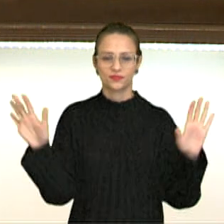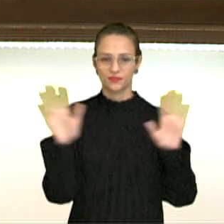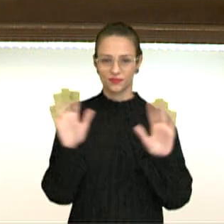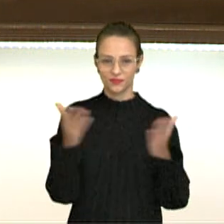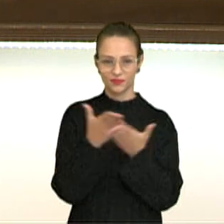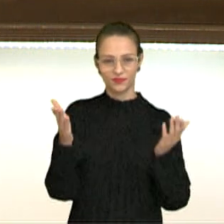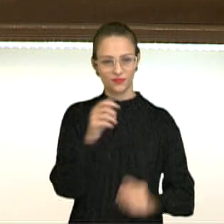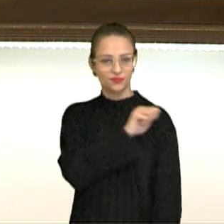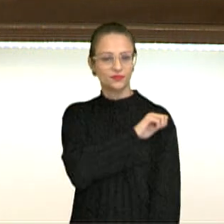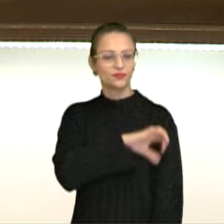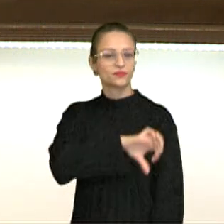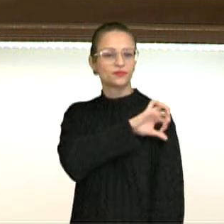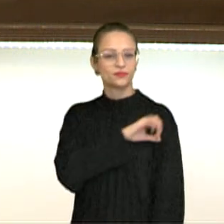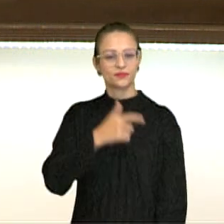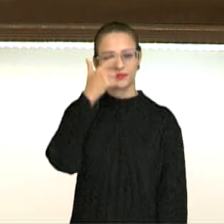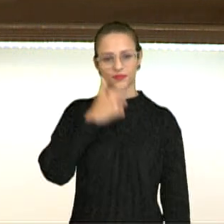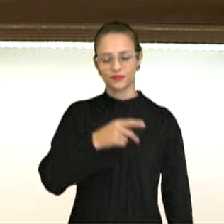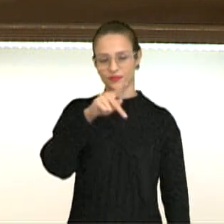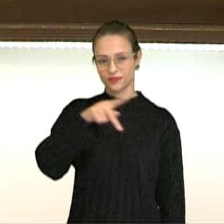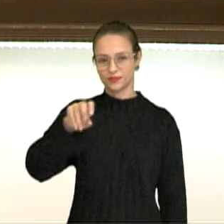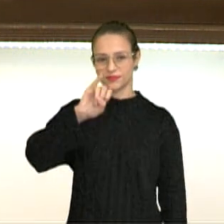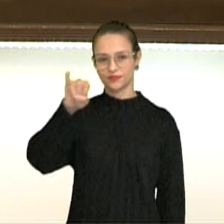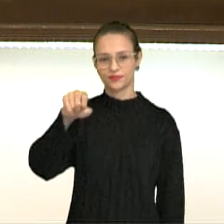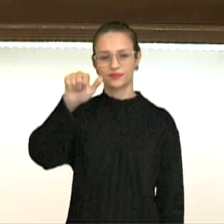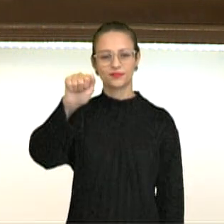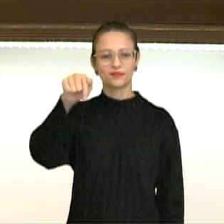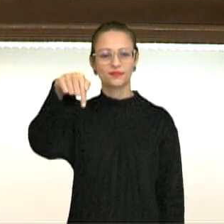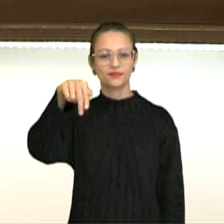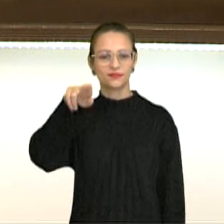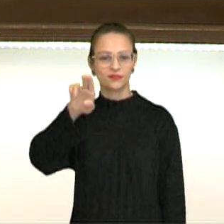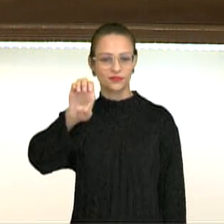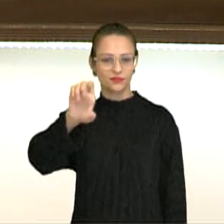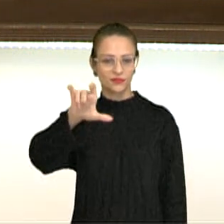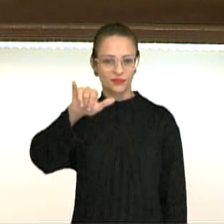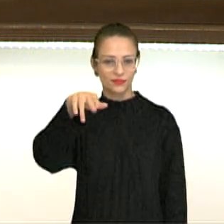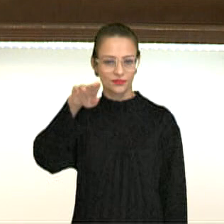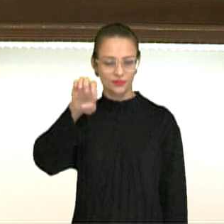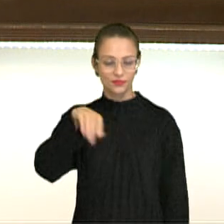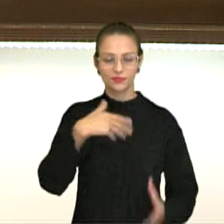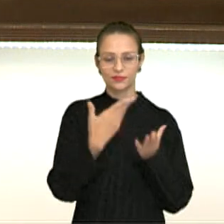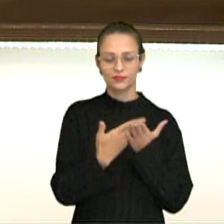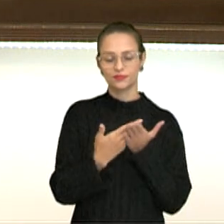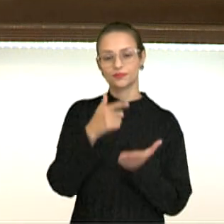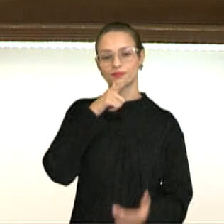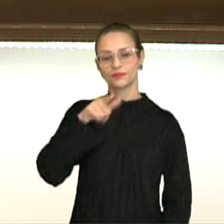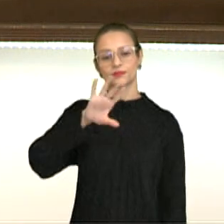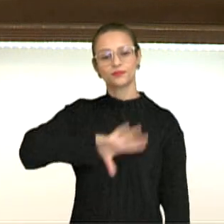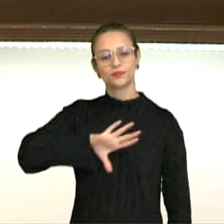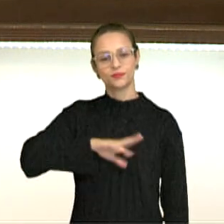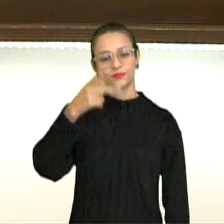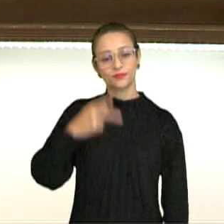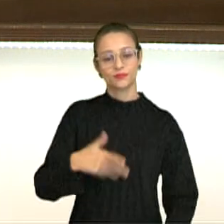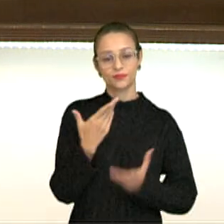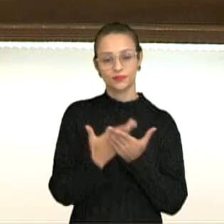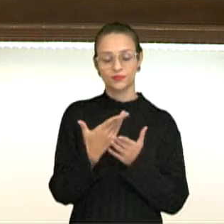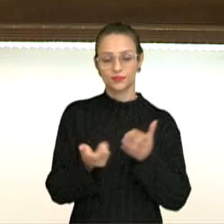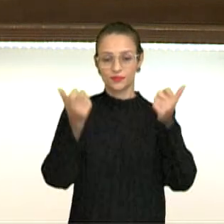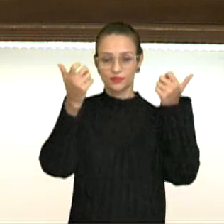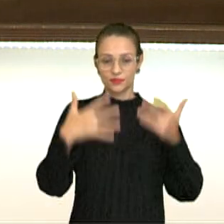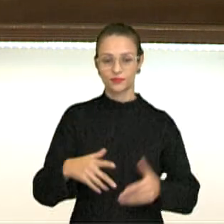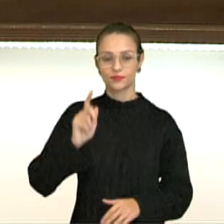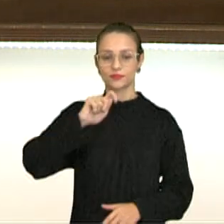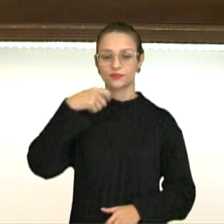Olá, estudantes do 9º ano, eu sou a professora Jaqueline, essa é a nossa aula de língua portuguesa. Na aula de hoje vamos falar a respeito do